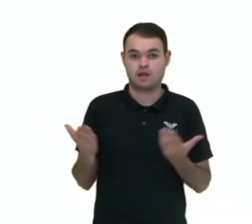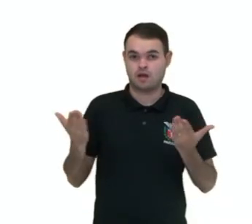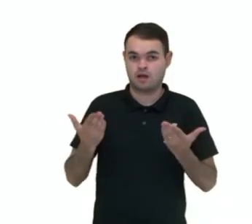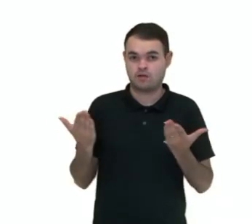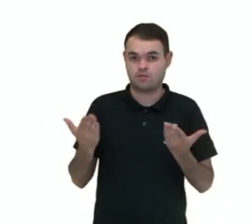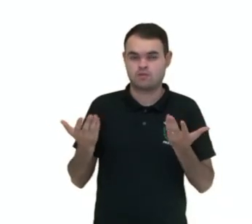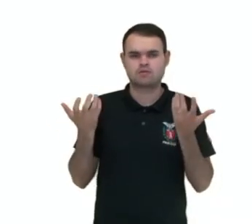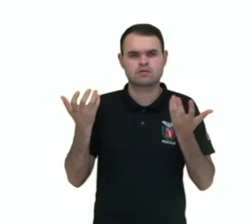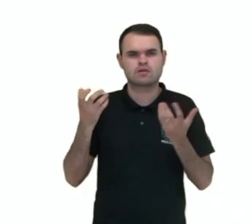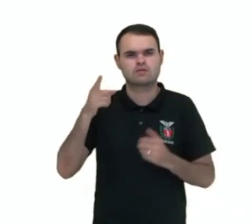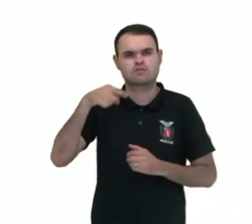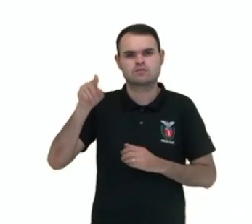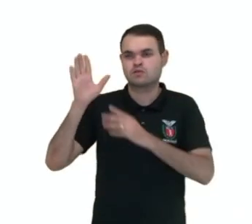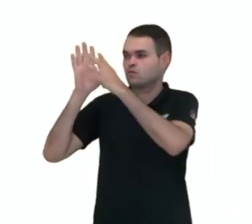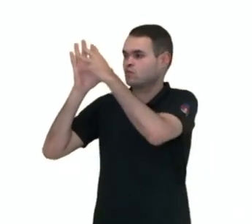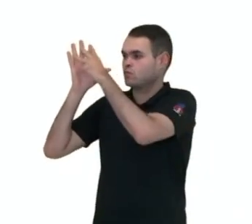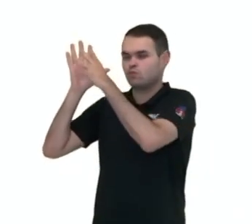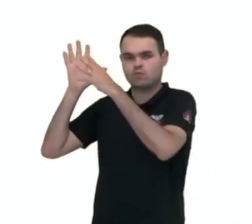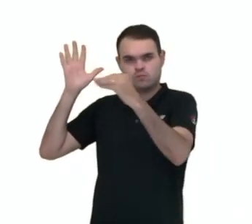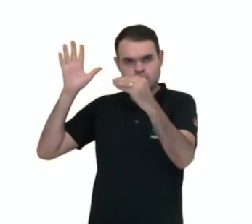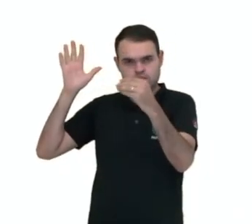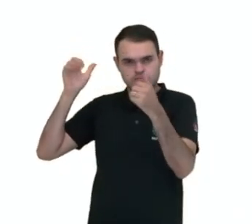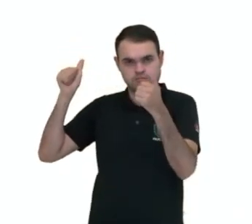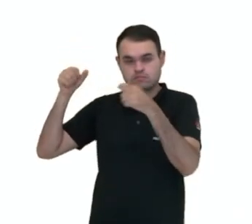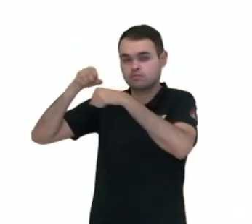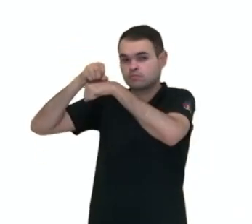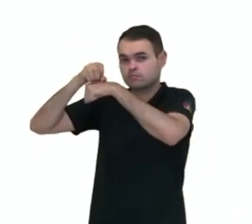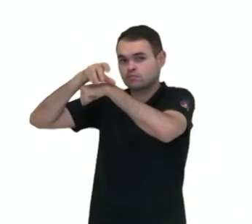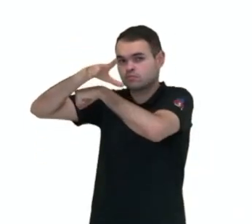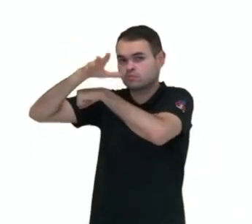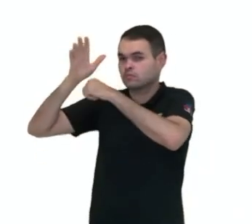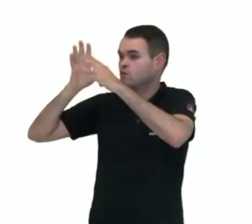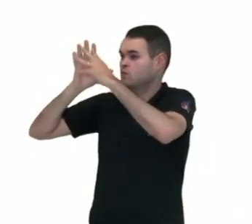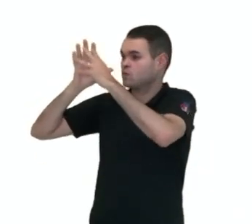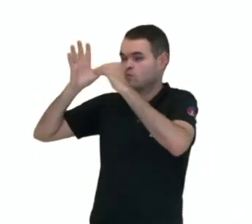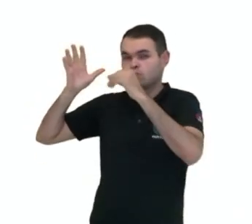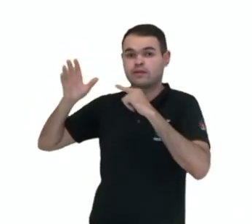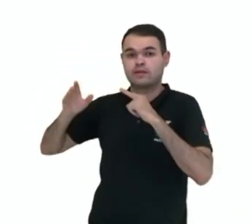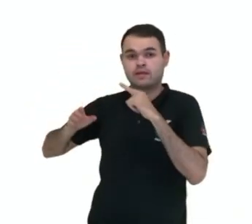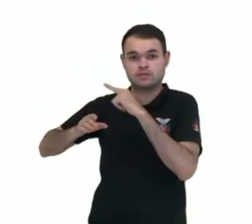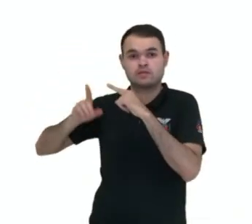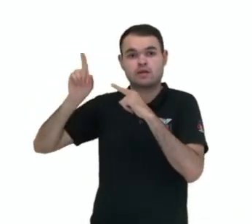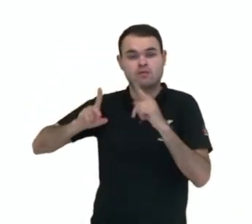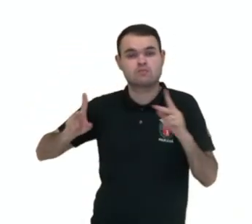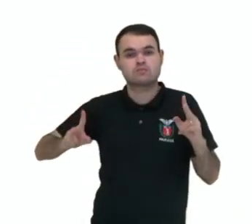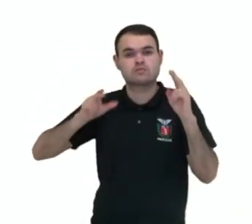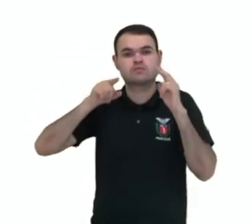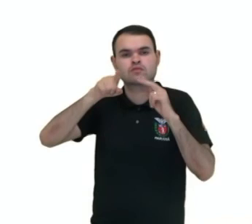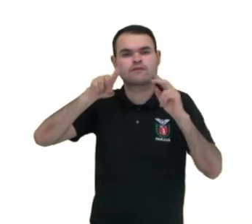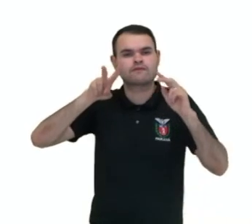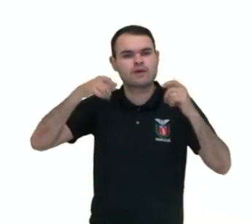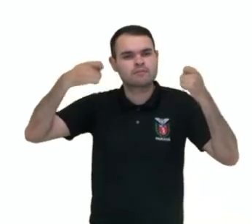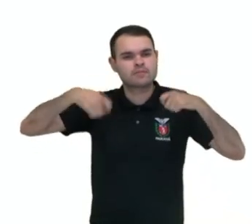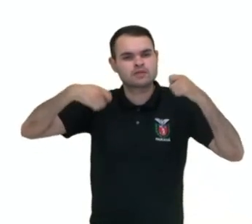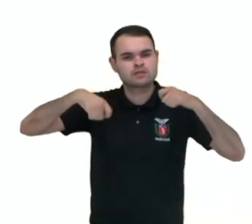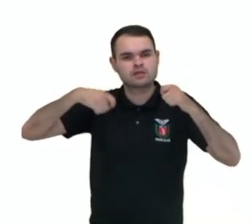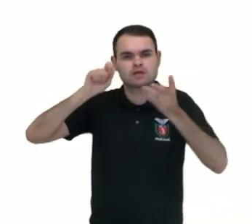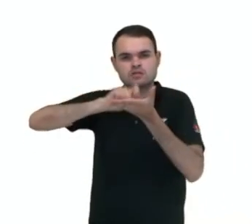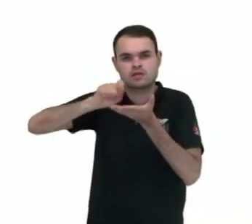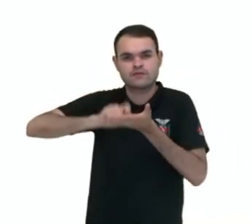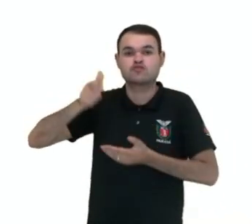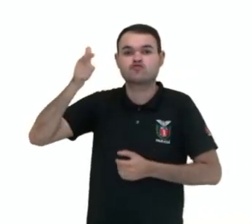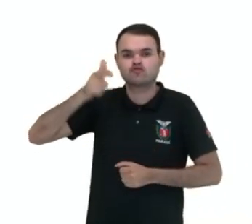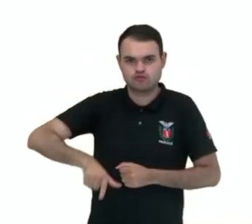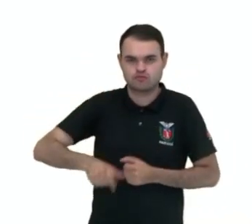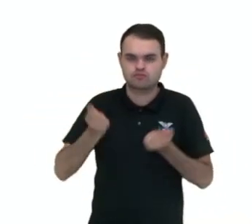Agora eu quero que você anote, certo? Esse trecho, que é o trecho que você vai precisar reescrever.